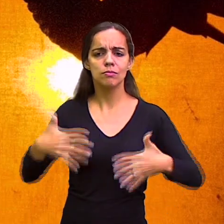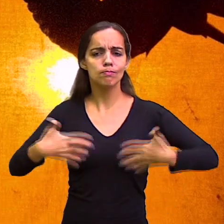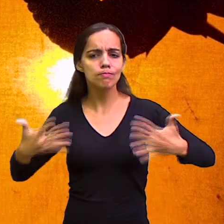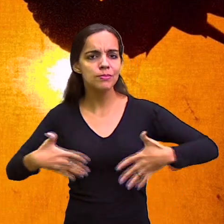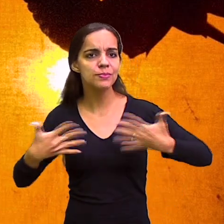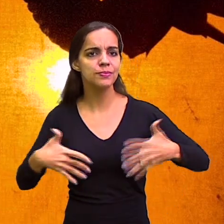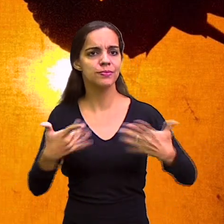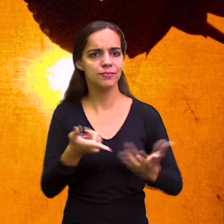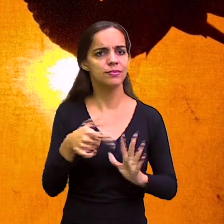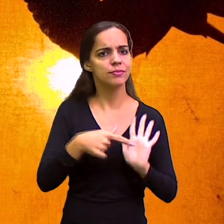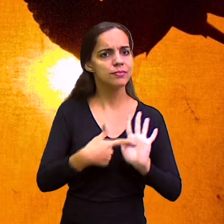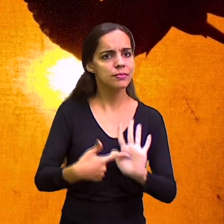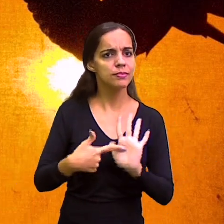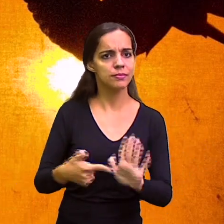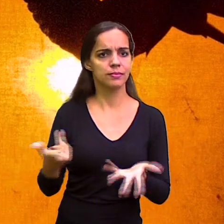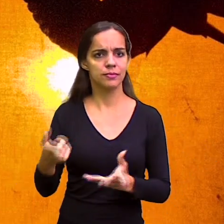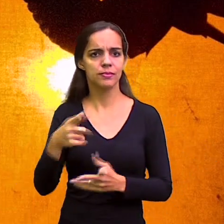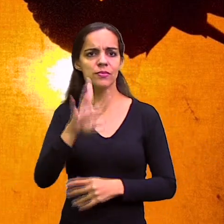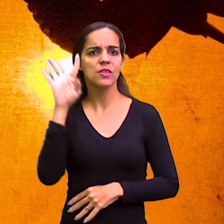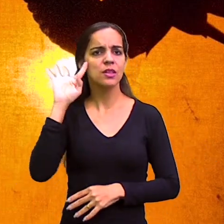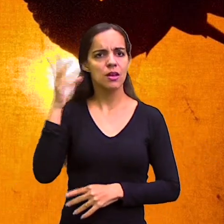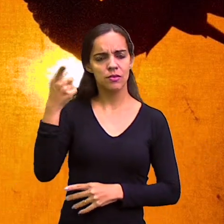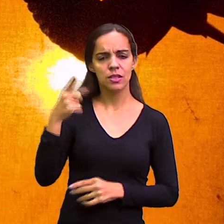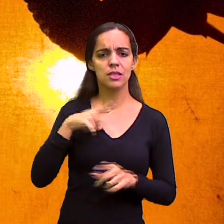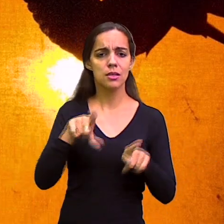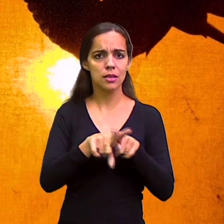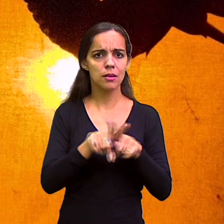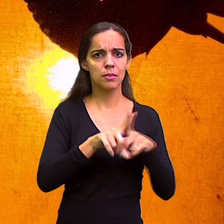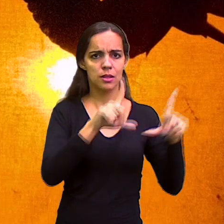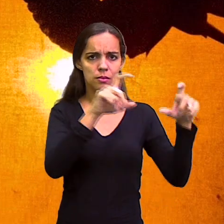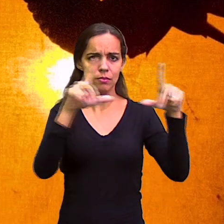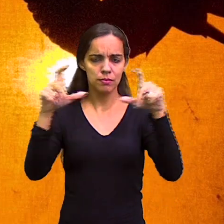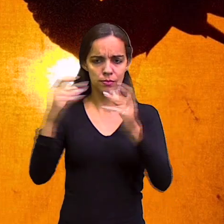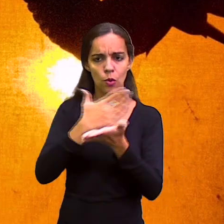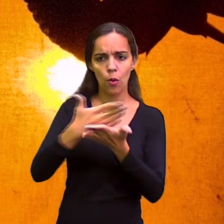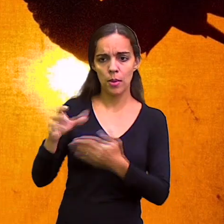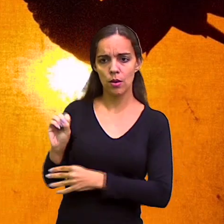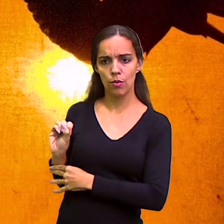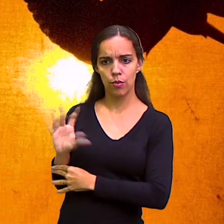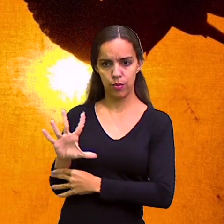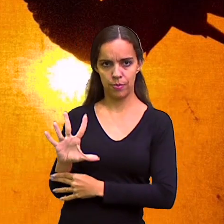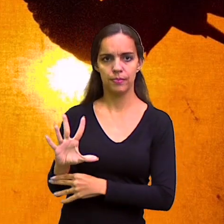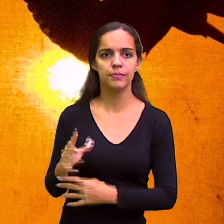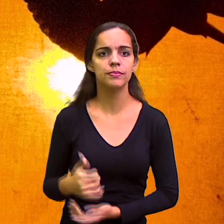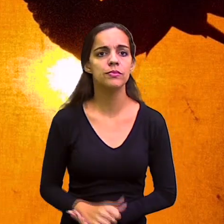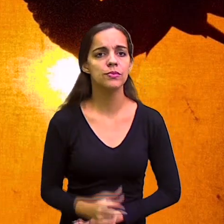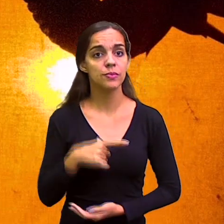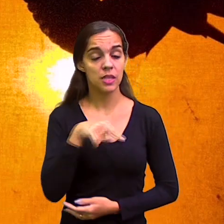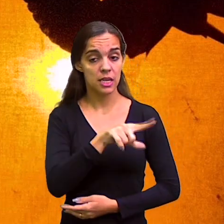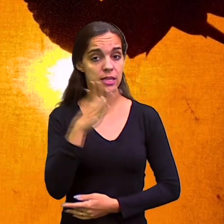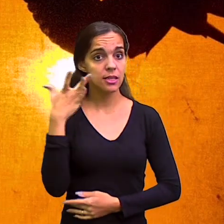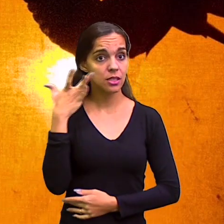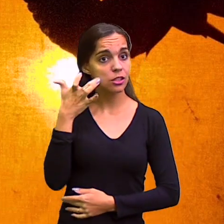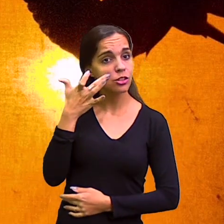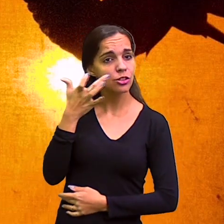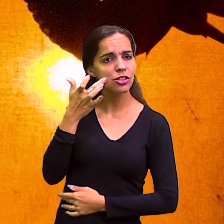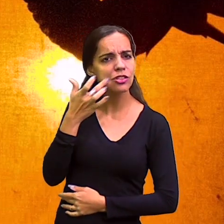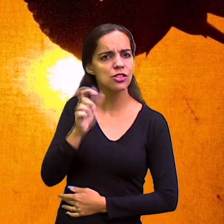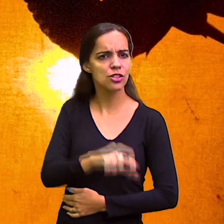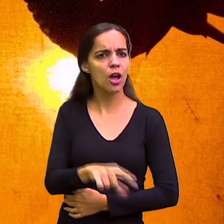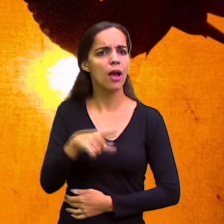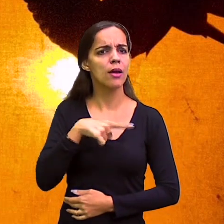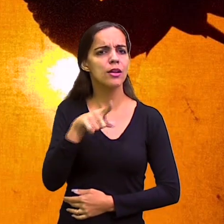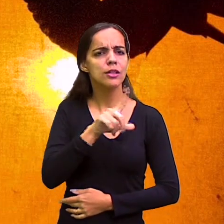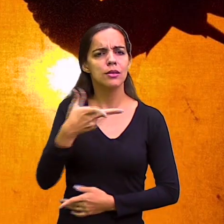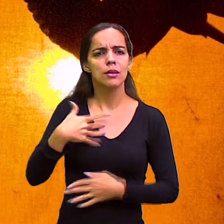animação e para a invenção das máquinas fotográficas e projetores. O teatro de sombra, como já disse, é